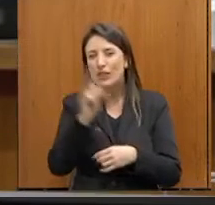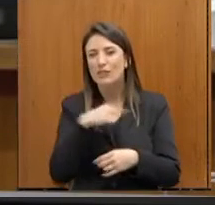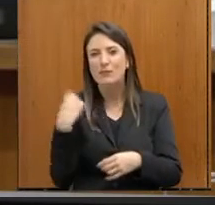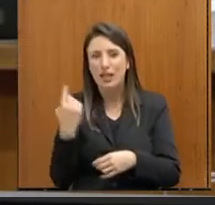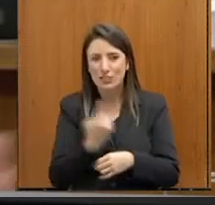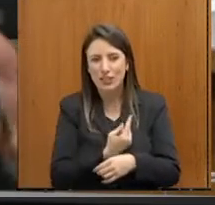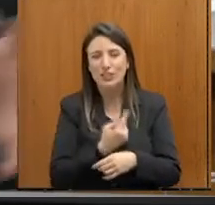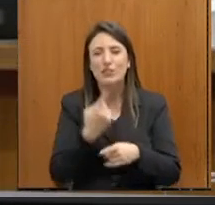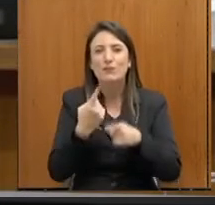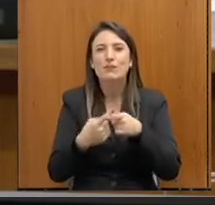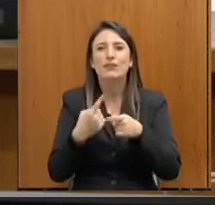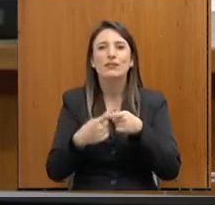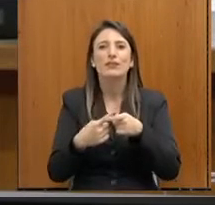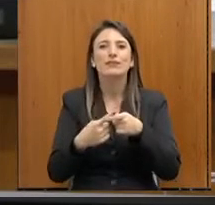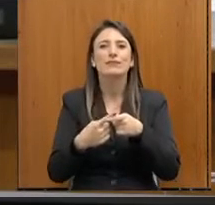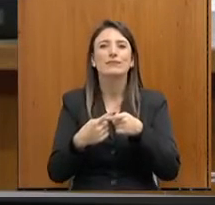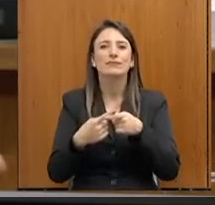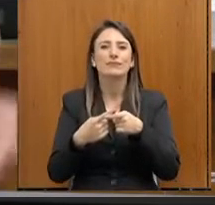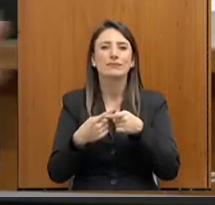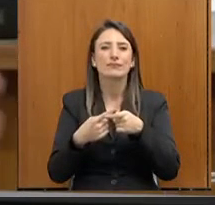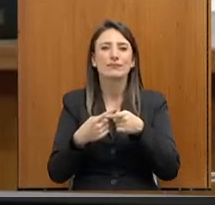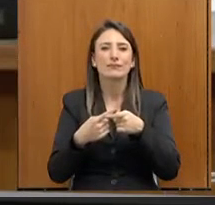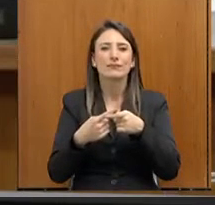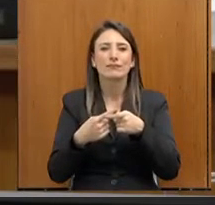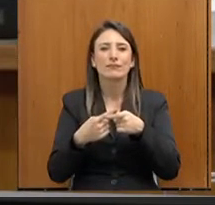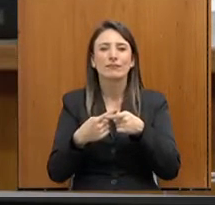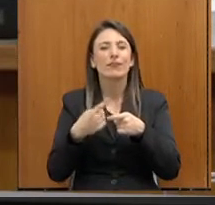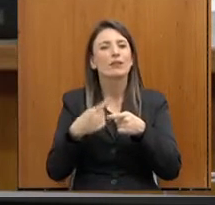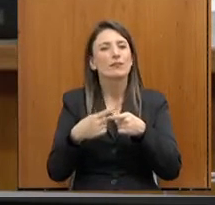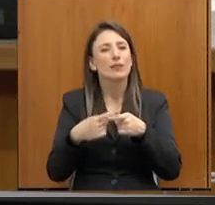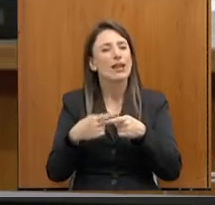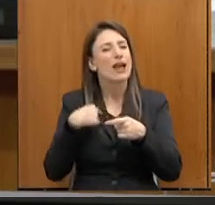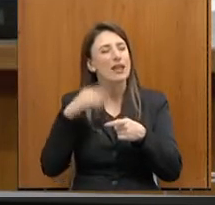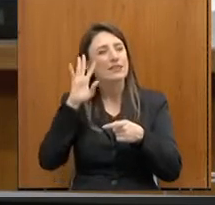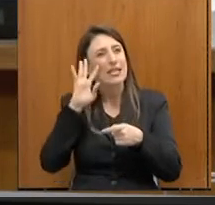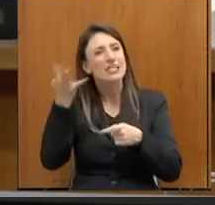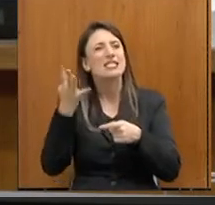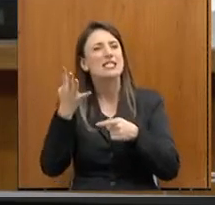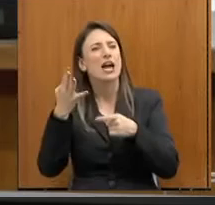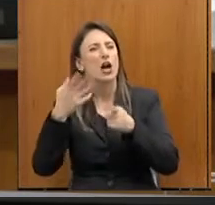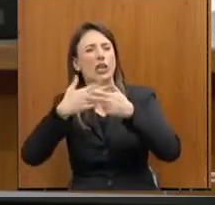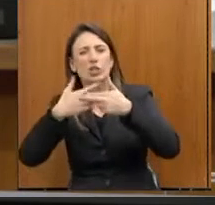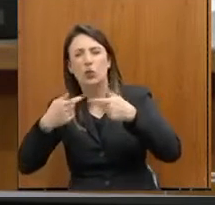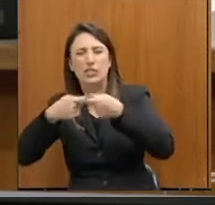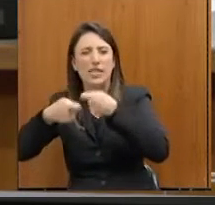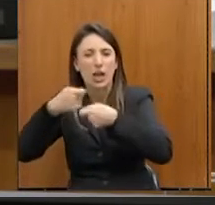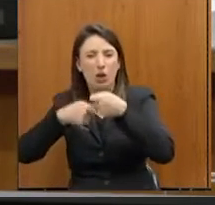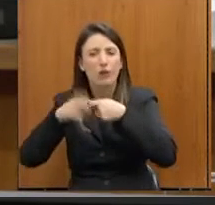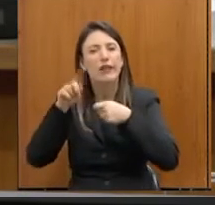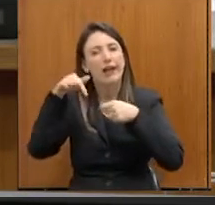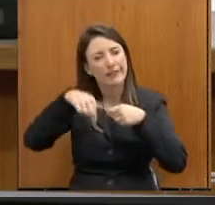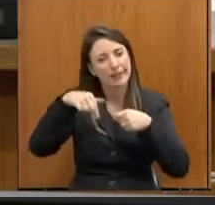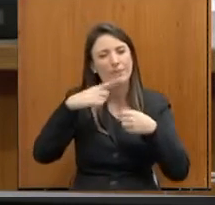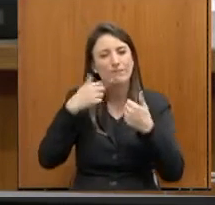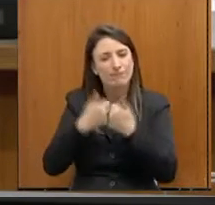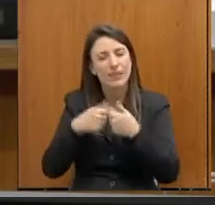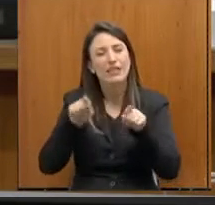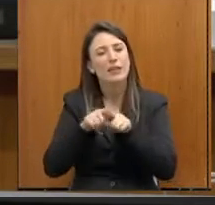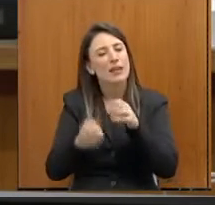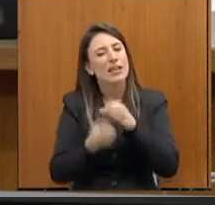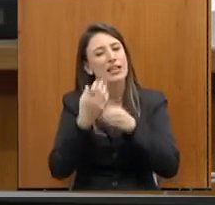porque vai concentrar né os negócios estão da empresa aqui E com isso também gerar mais